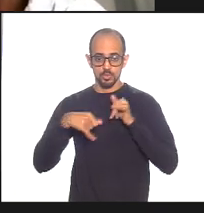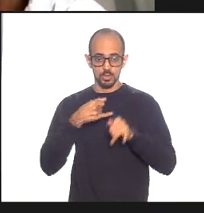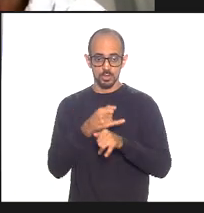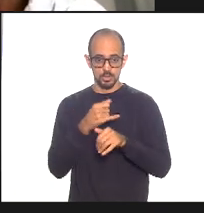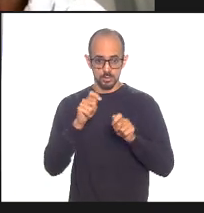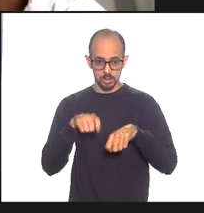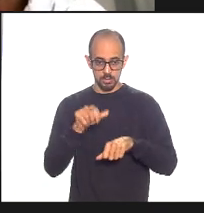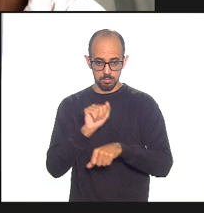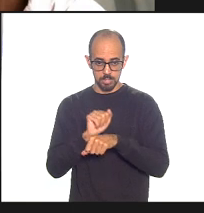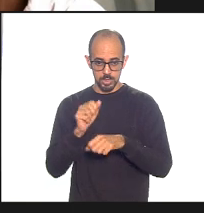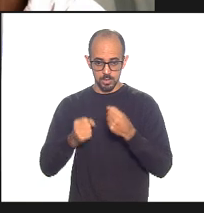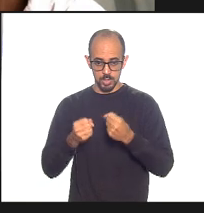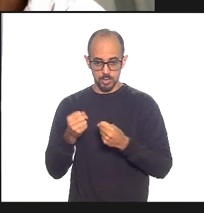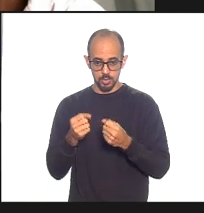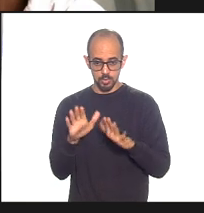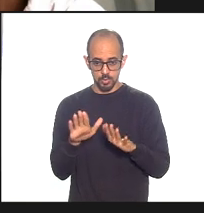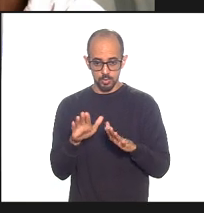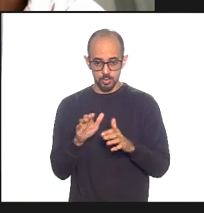bem falhado.